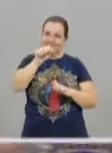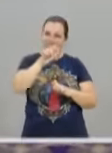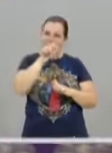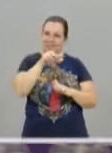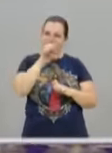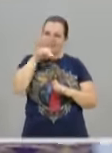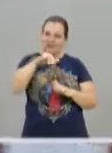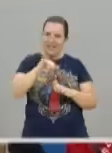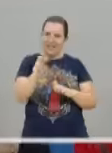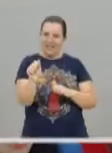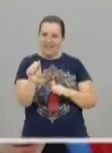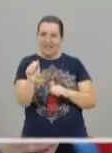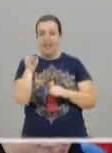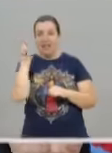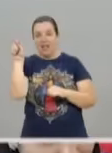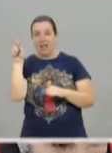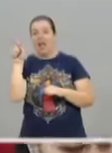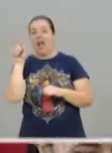Canal